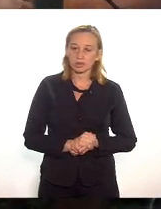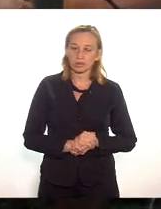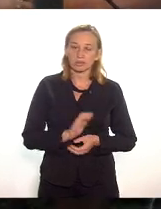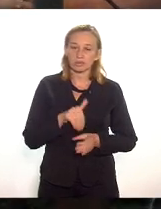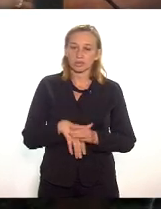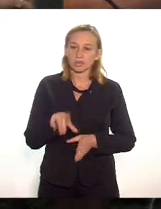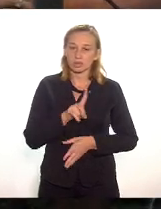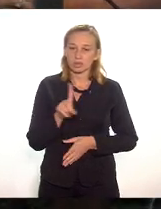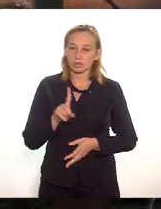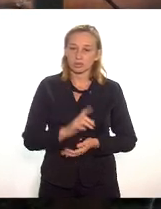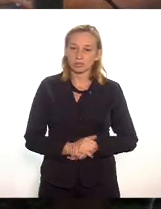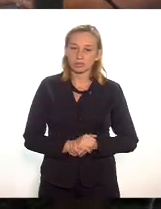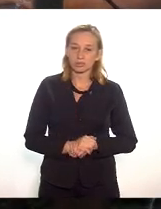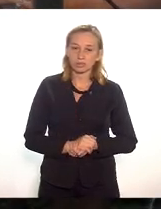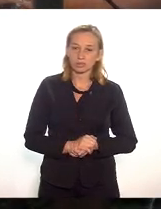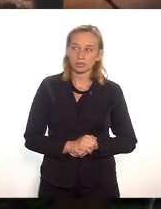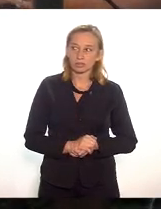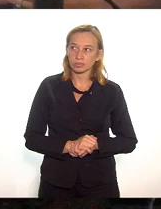não.